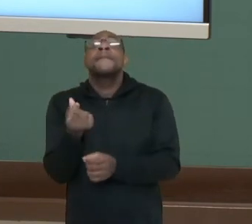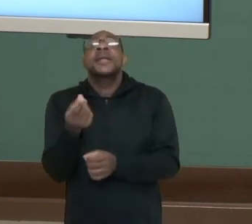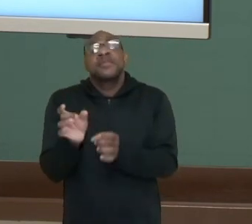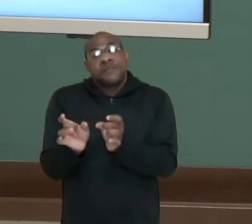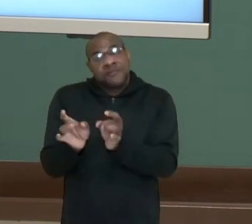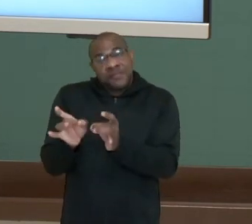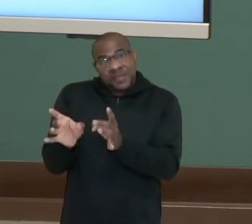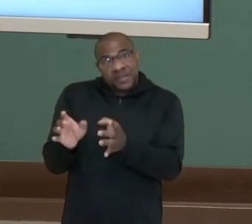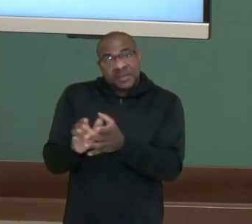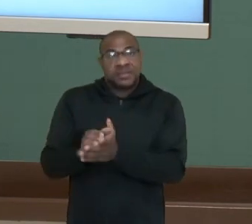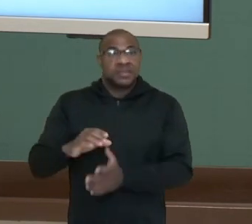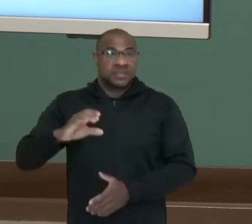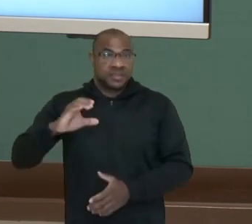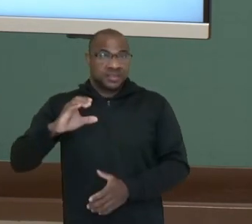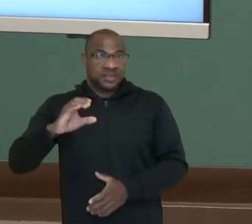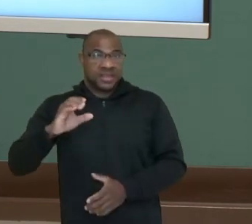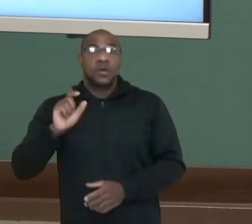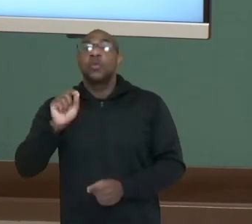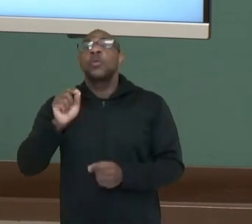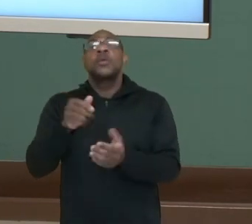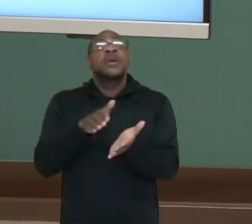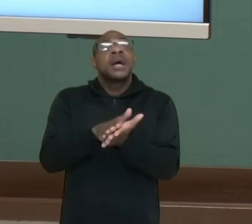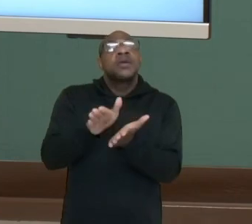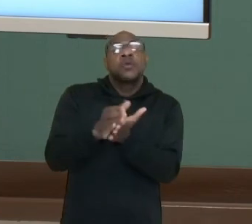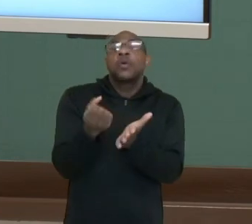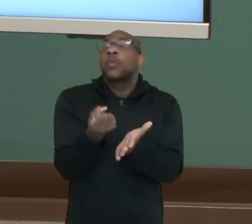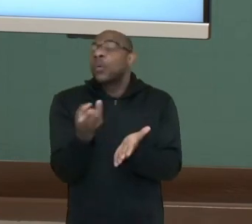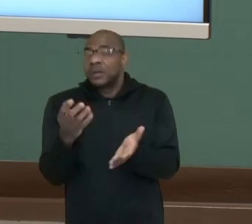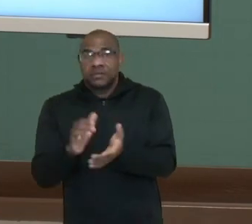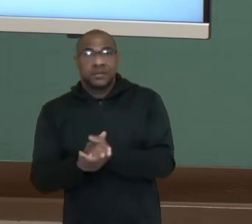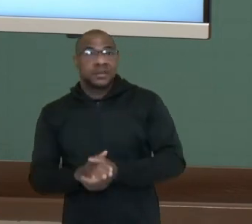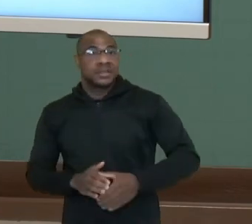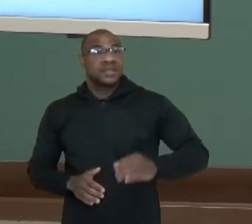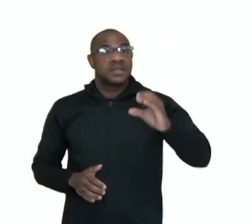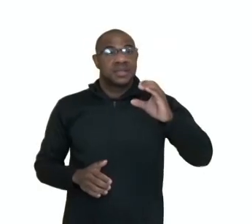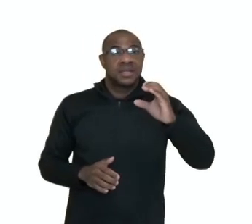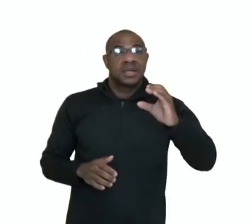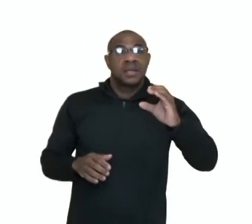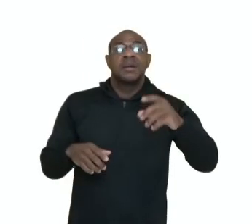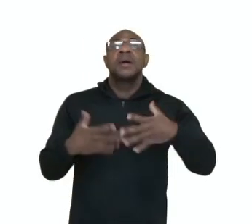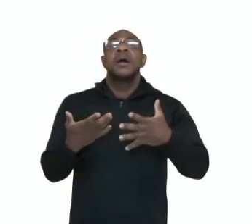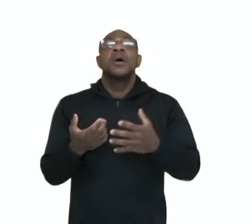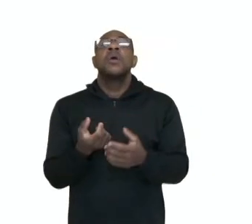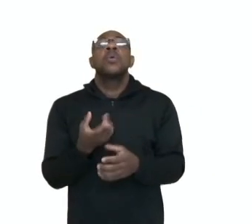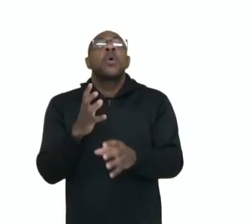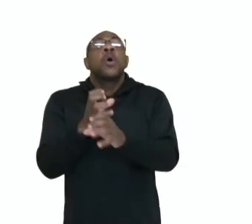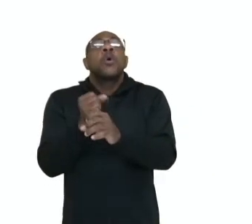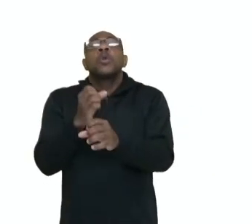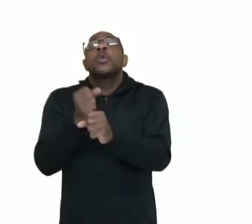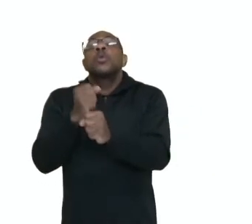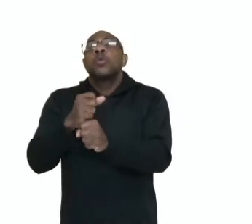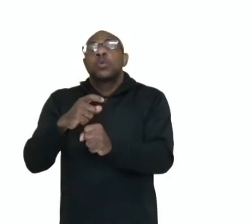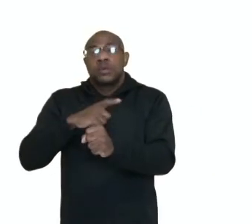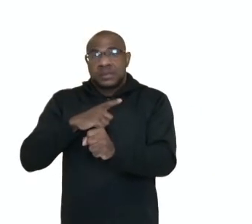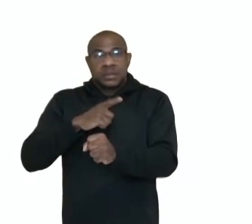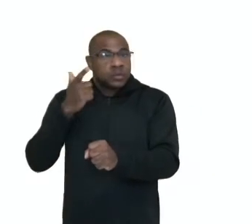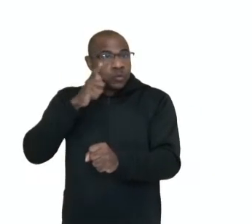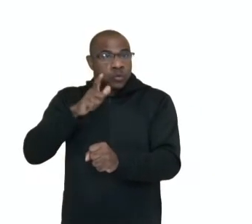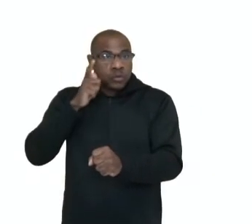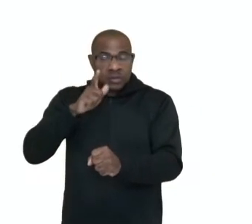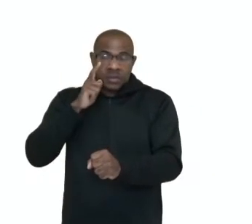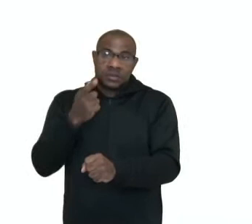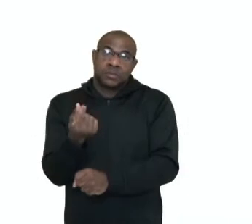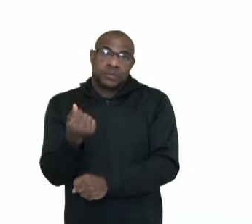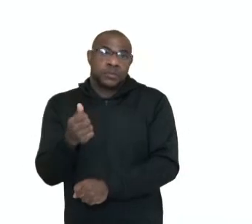cada produto. Conferiu o que você copiou? Letra C. Qual o lucro obtido na venda de um produto cujo preço de custo é